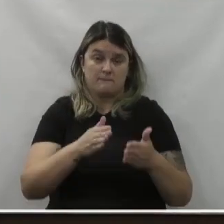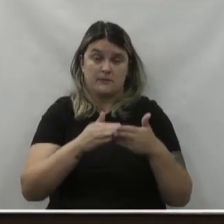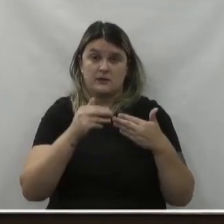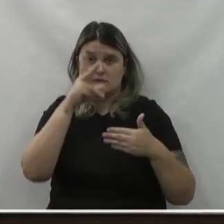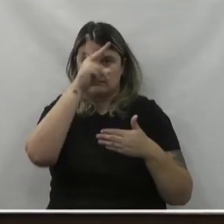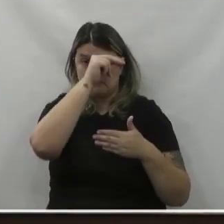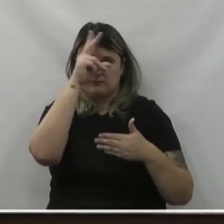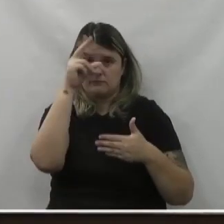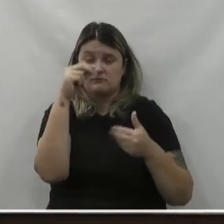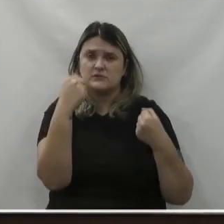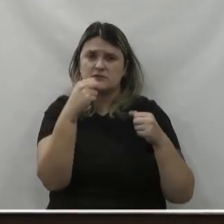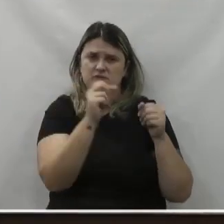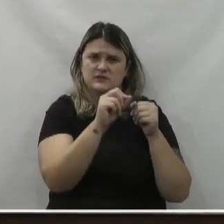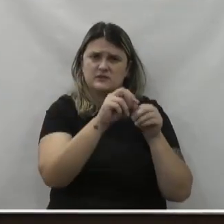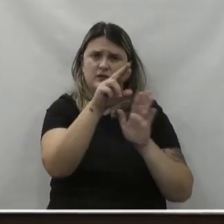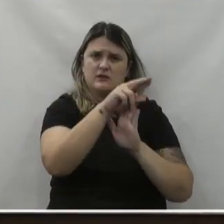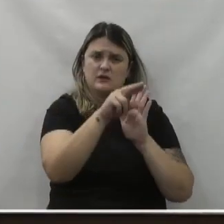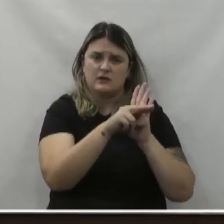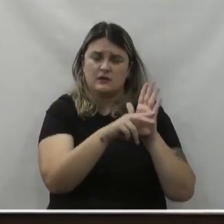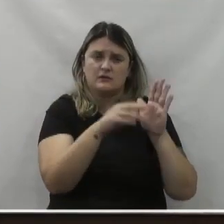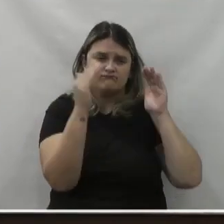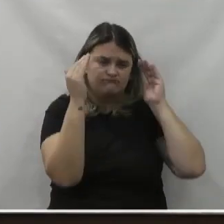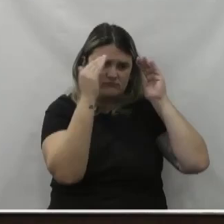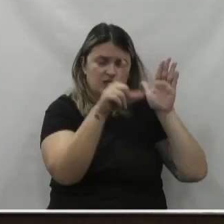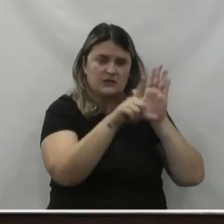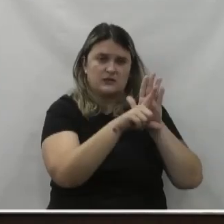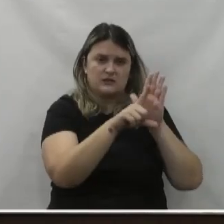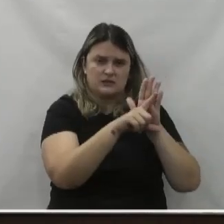Requeiro a regulamentação da Lei Ordinária número